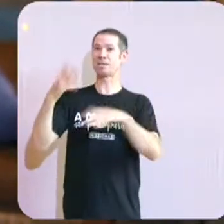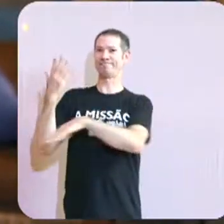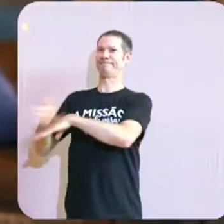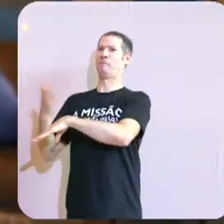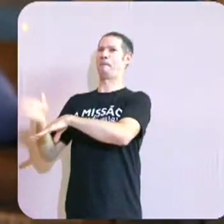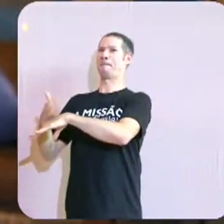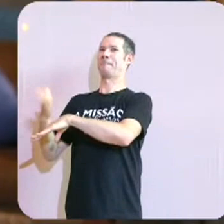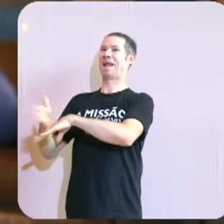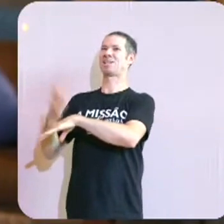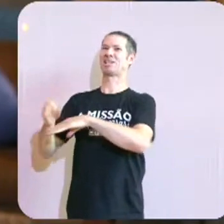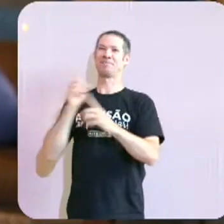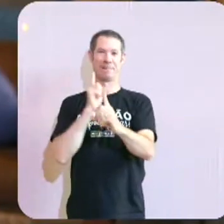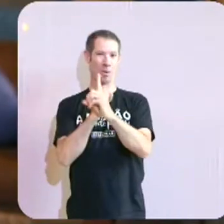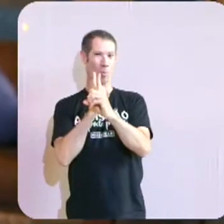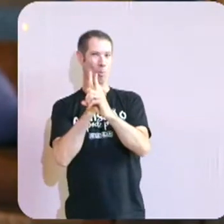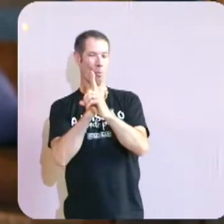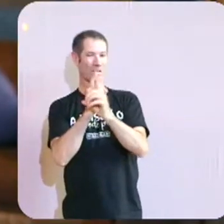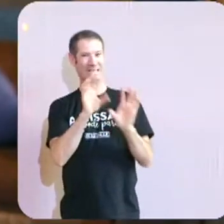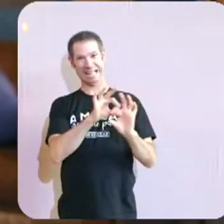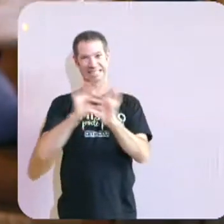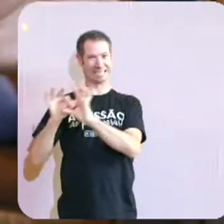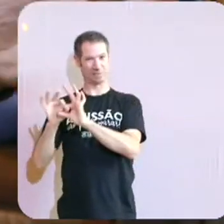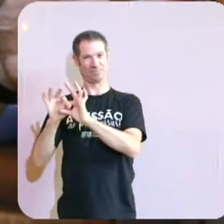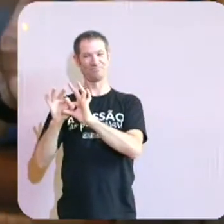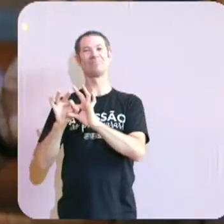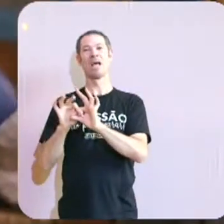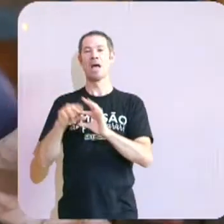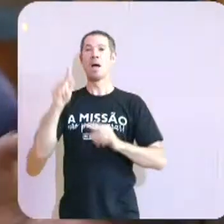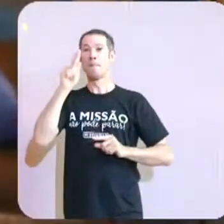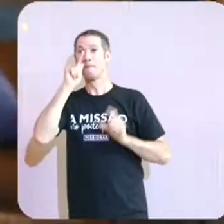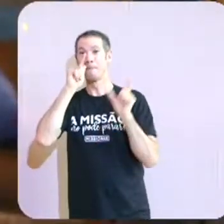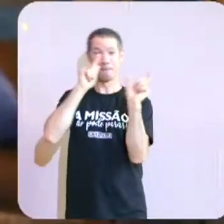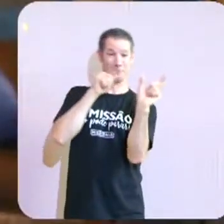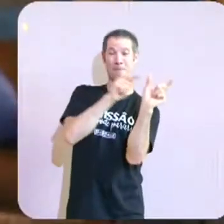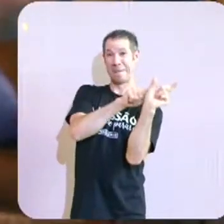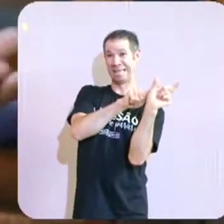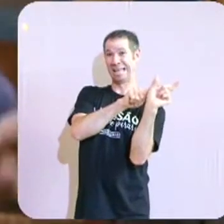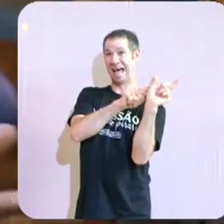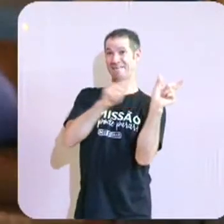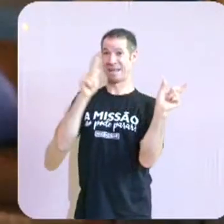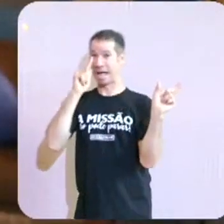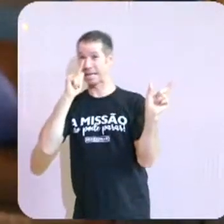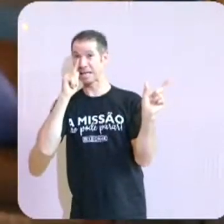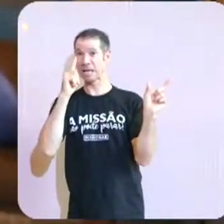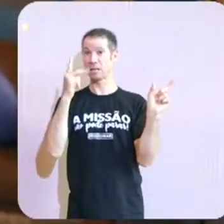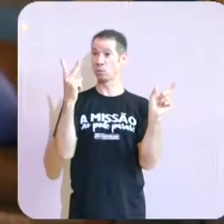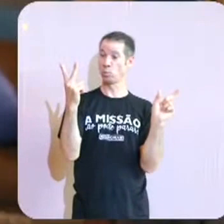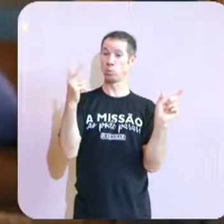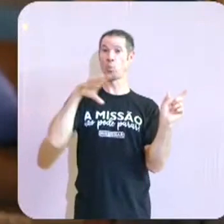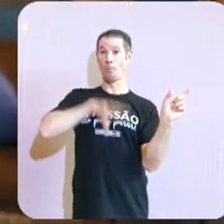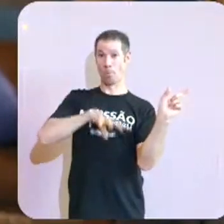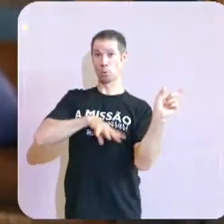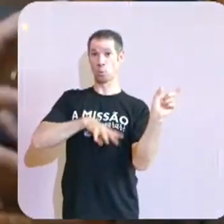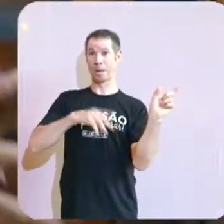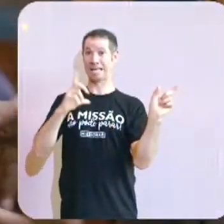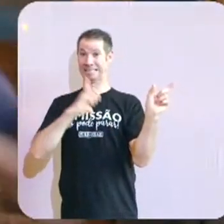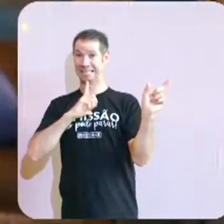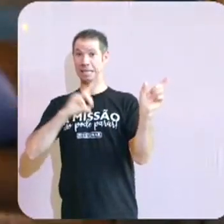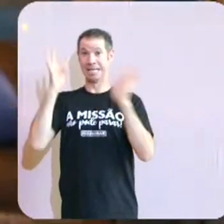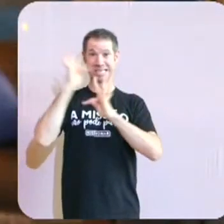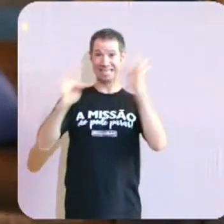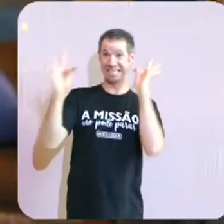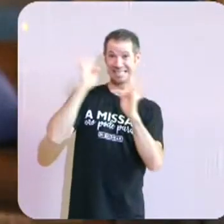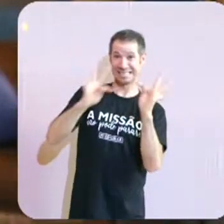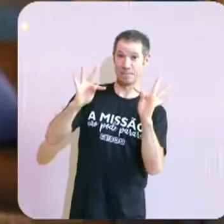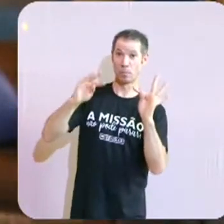prática. Vai lá, você vai encontrar esse texto. Essa palavra no grego, martírio, gerou duas palavras hoje no português que a gente tem: testemunha